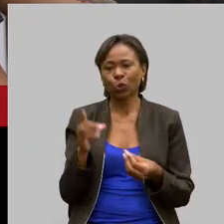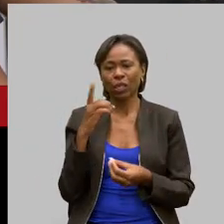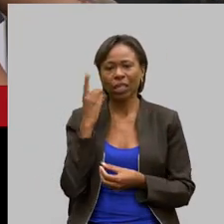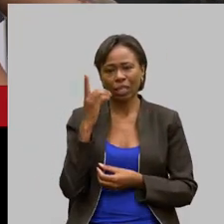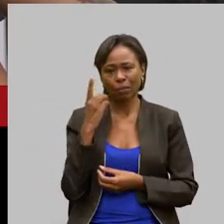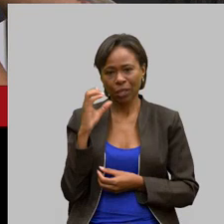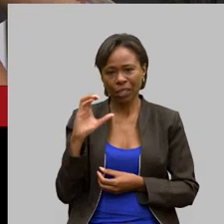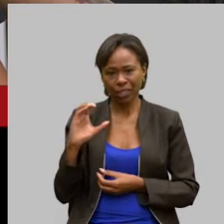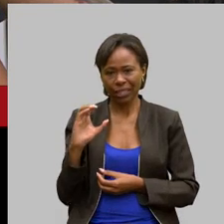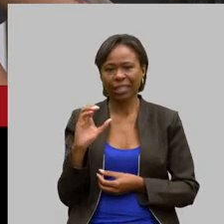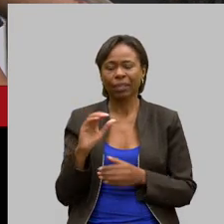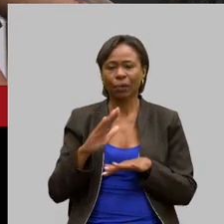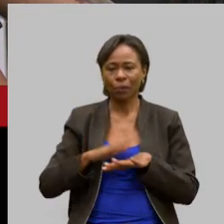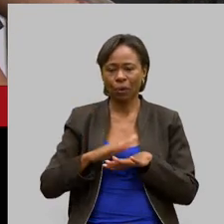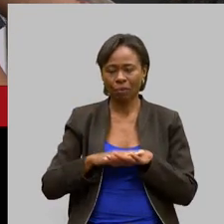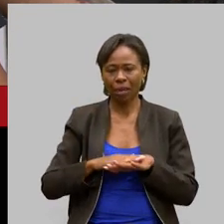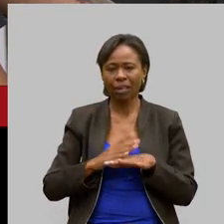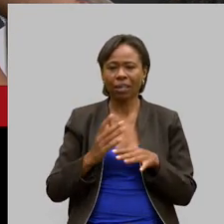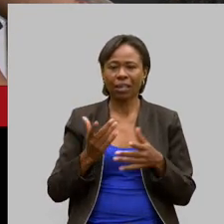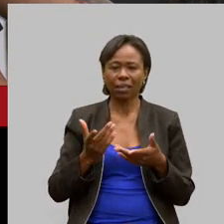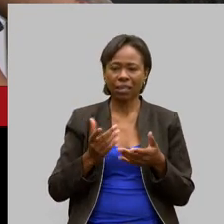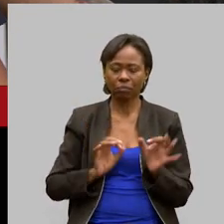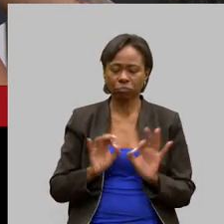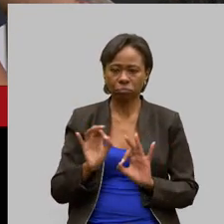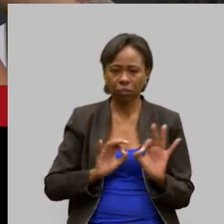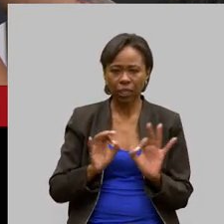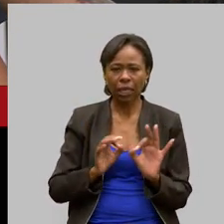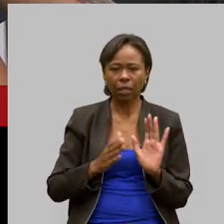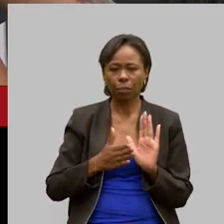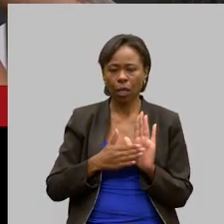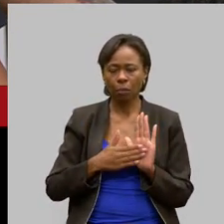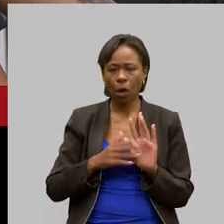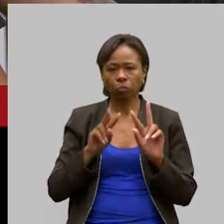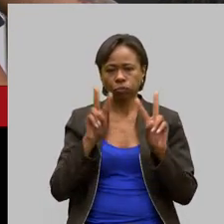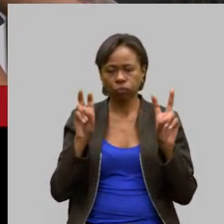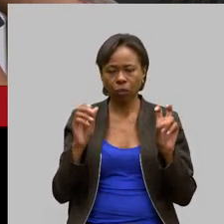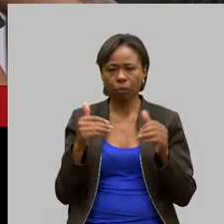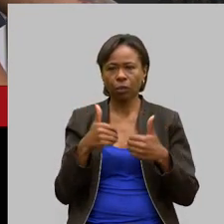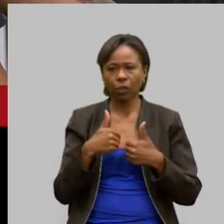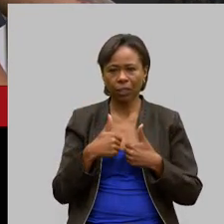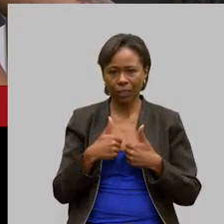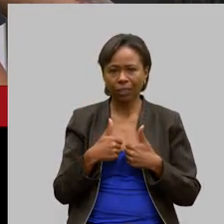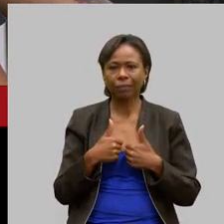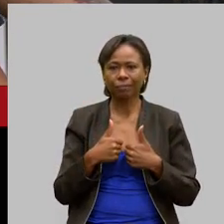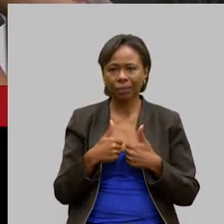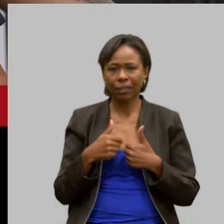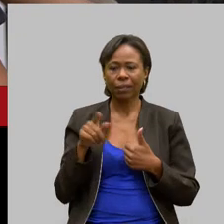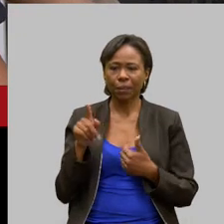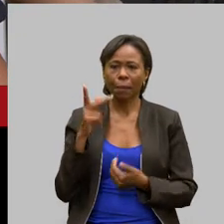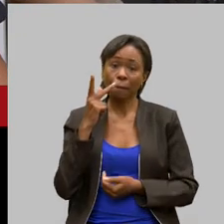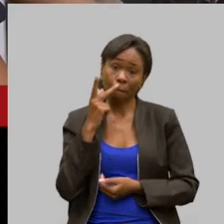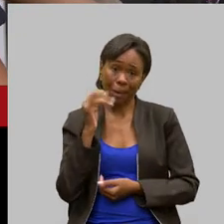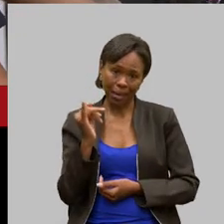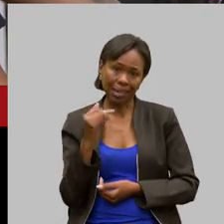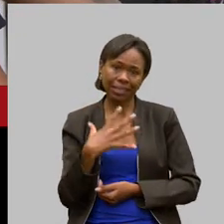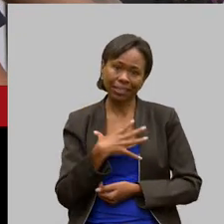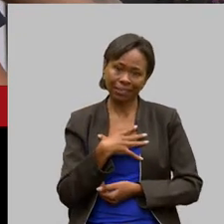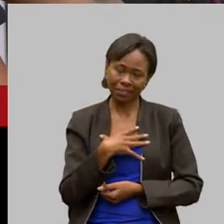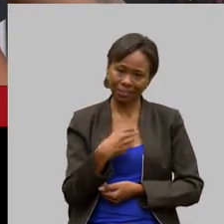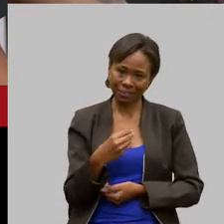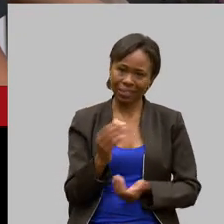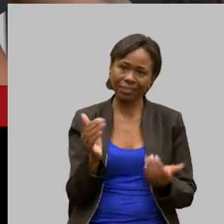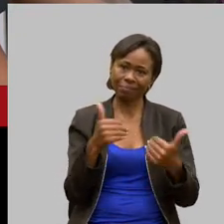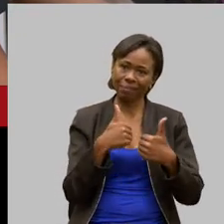faz pela nossa pauta que ele representa não só como pai atípico mas como um deputado engajado na causa